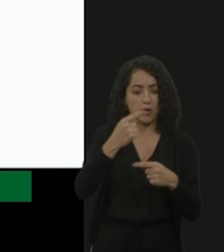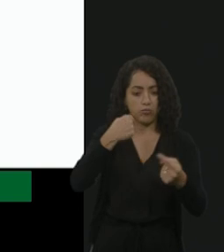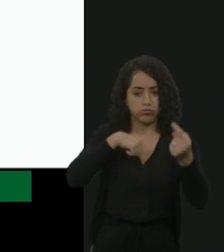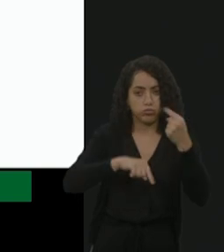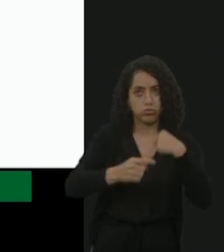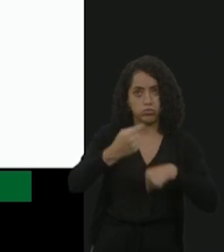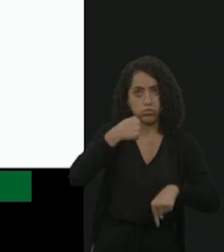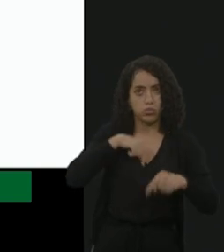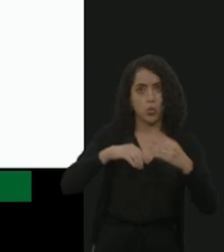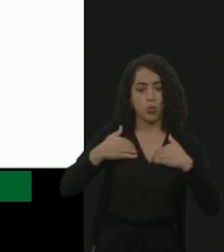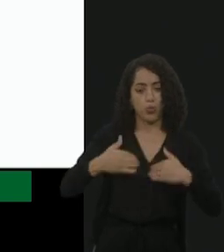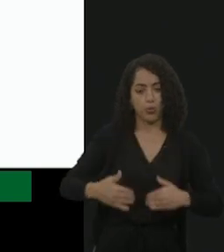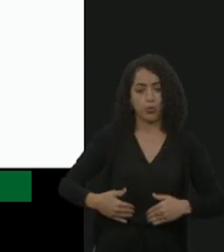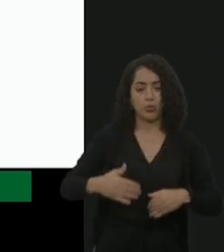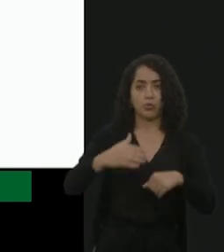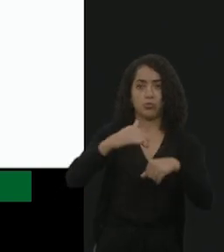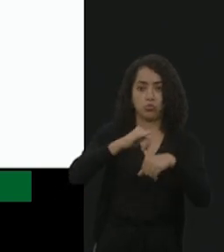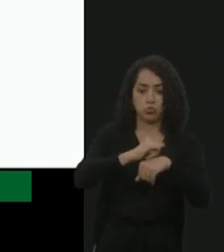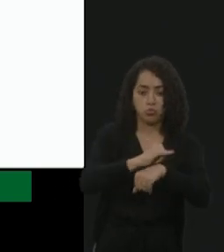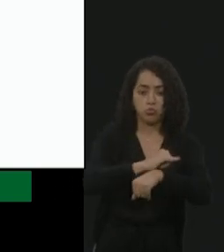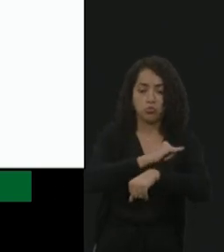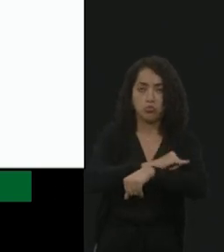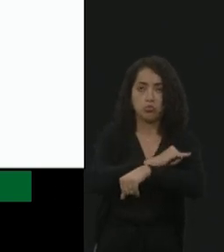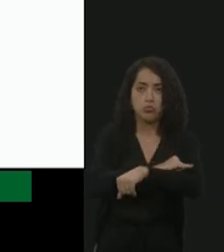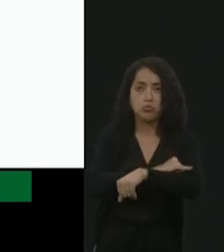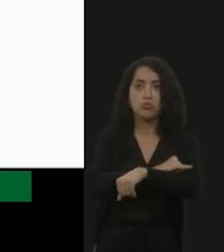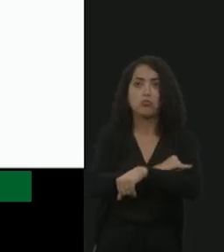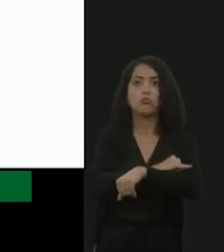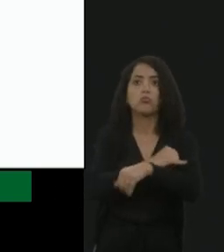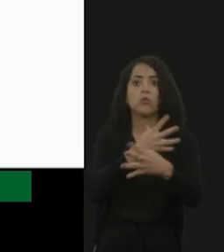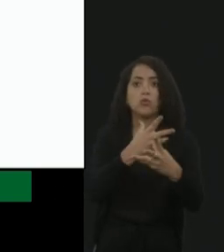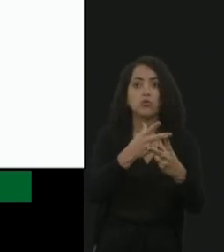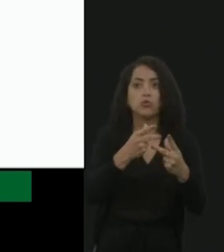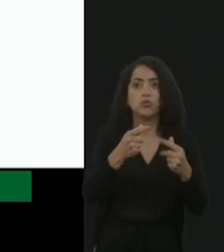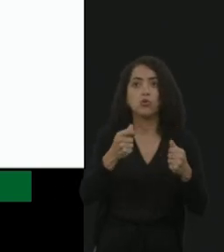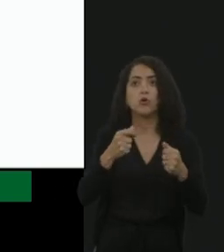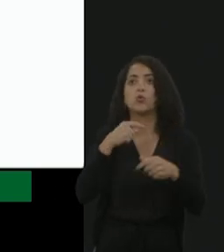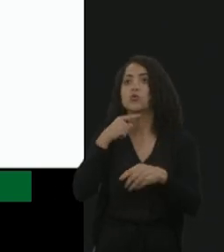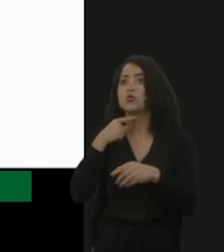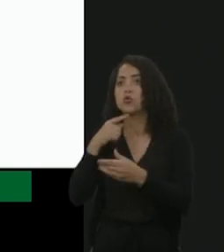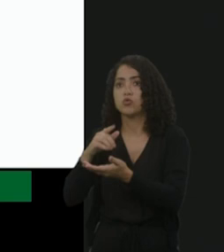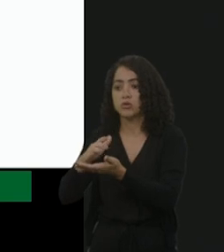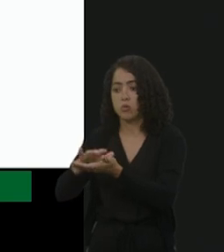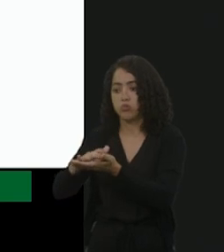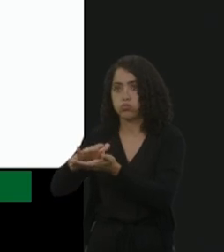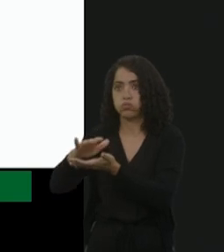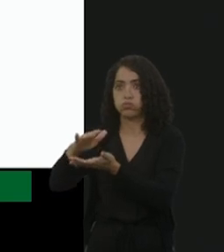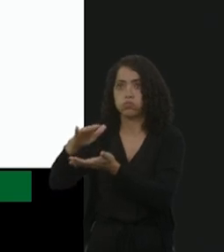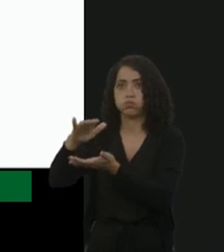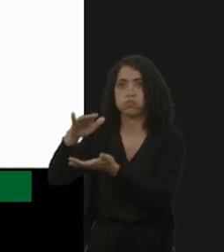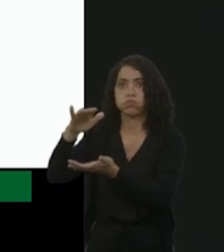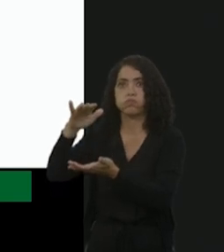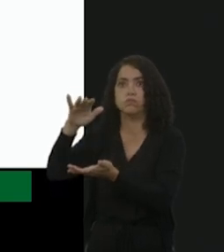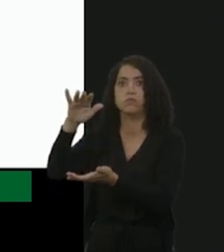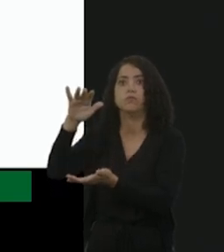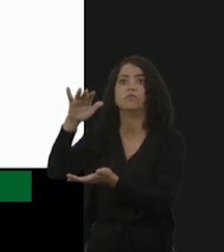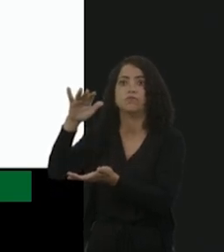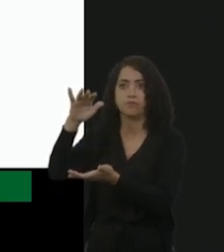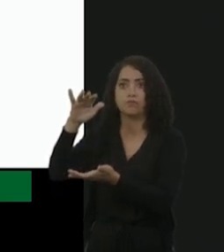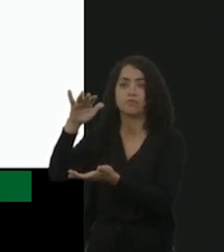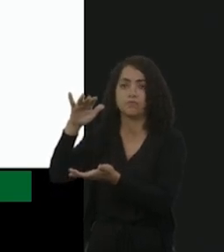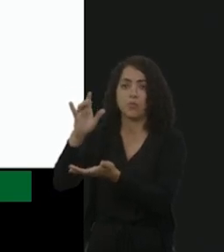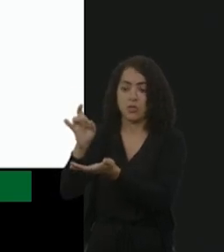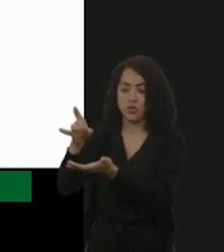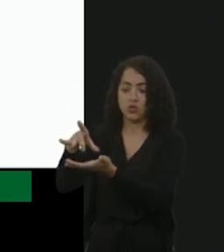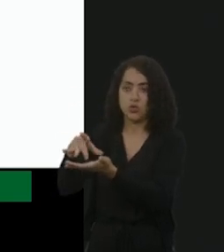o seu colesterol e excretar. Quando eu não consigo, eu vou ter acúmulo, né, dentro do lisossomo dessa